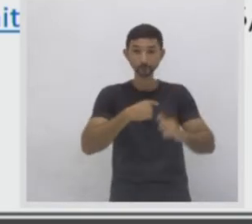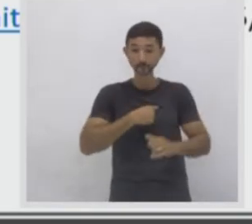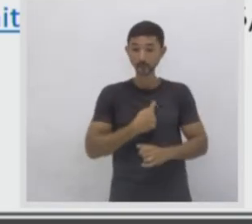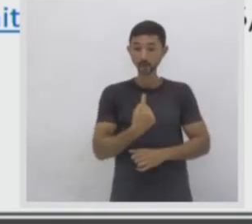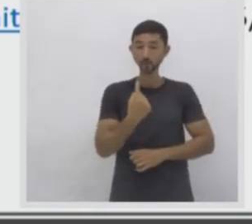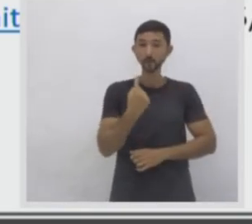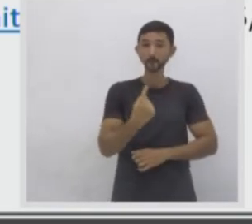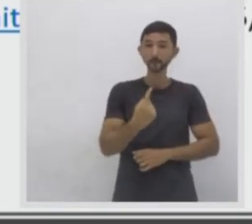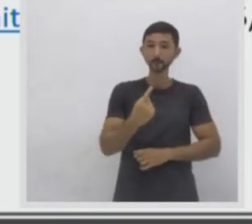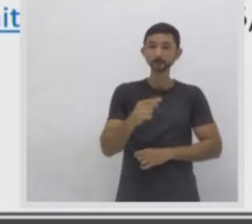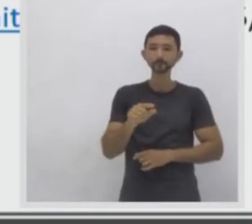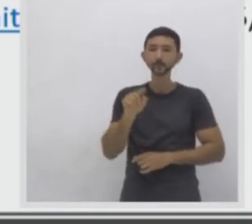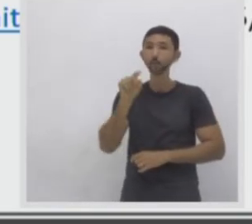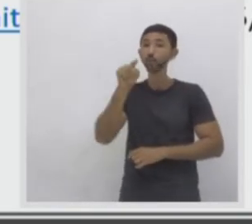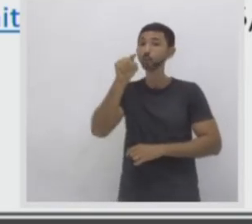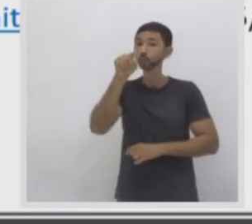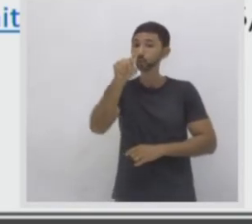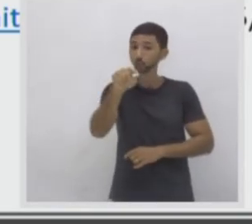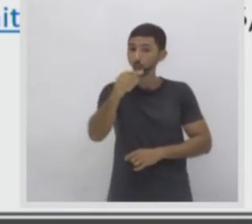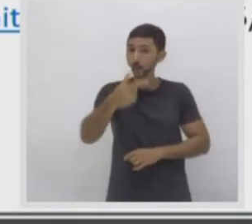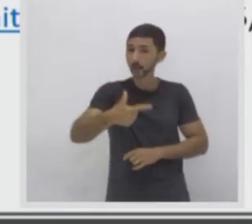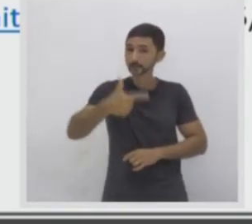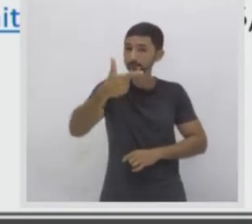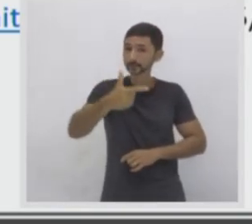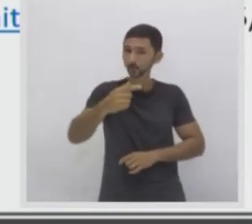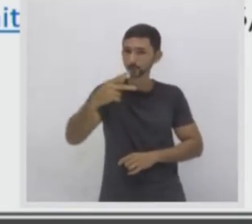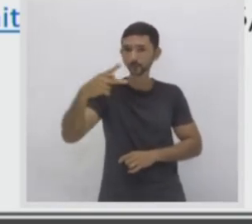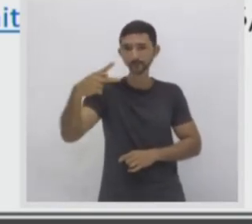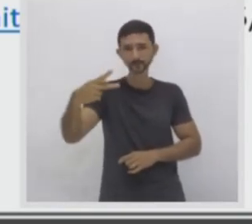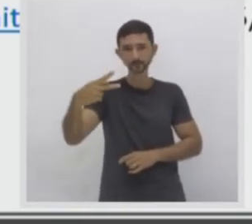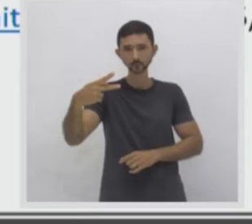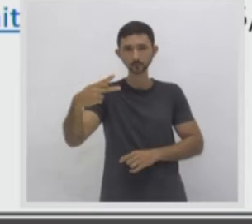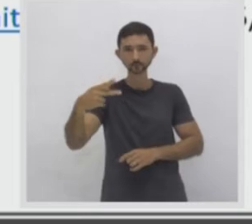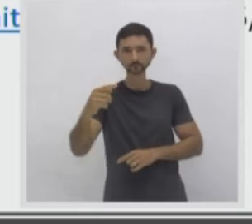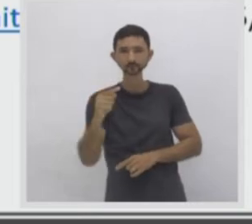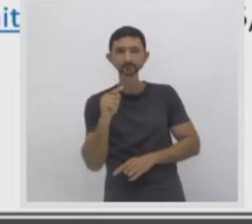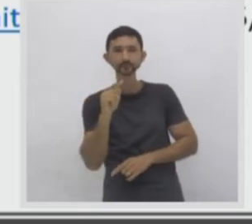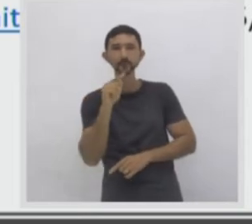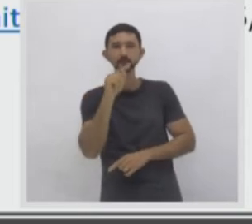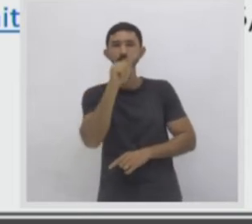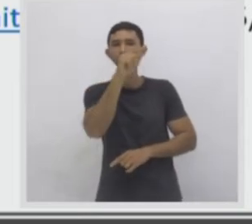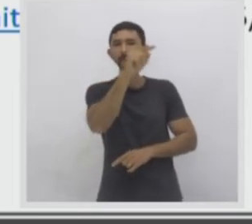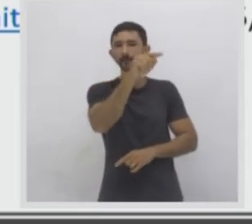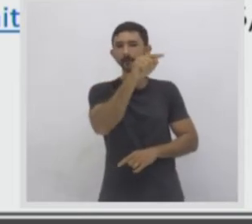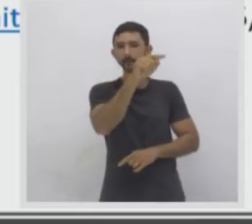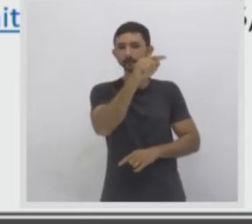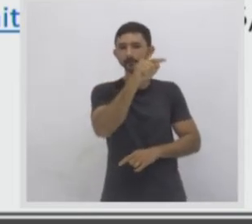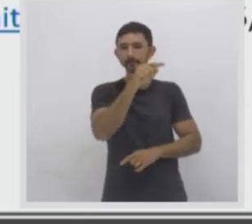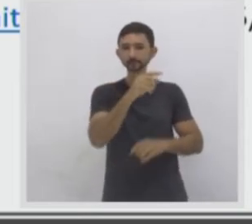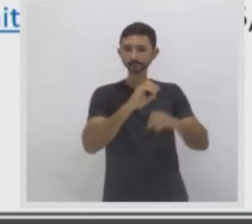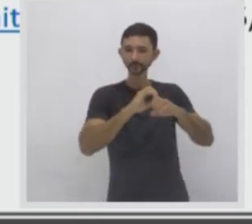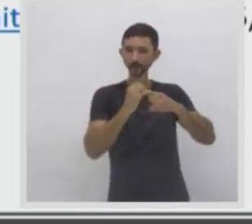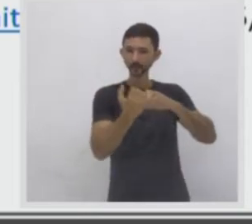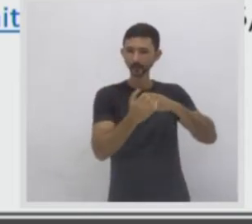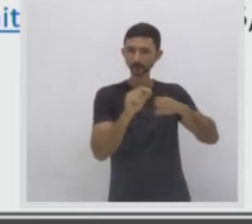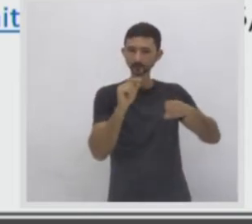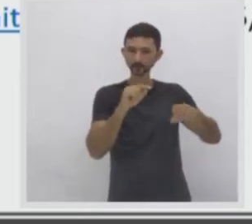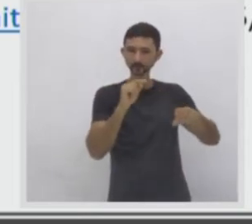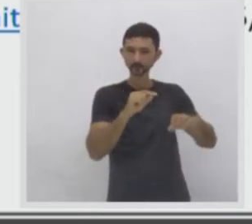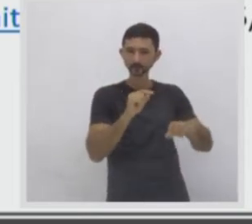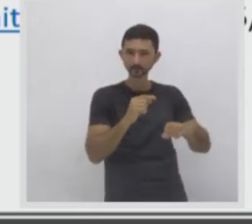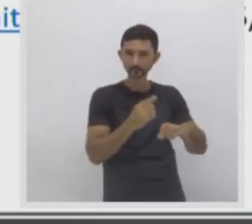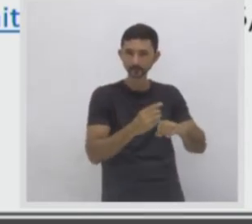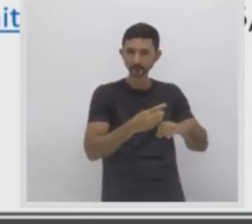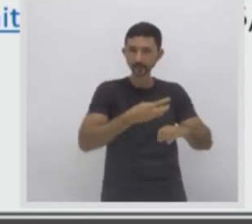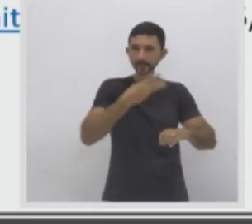pessoa. Tu é a segunda pessoa. E ele, nós estamos falando do coronavírus, né? Ele é a